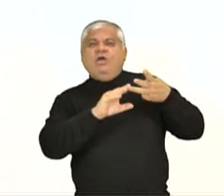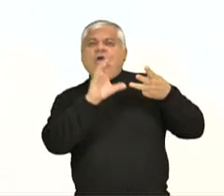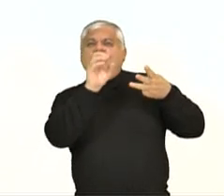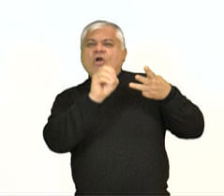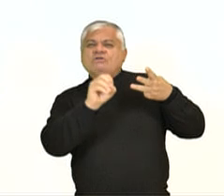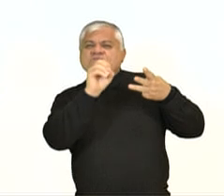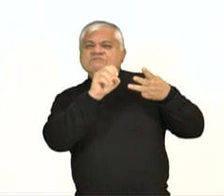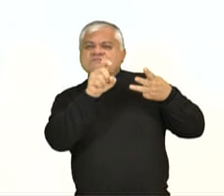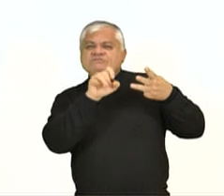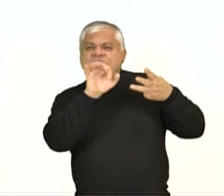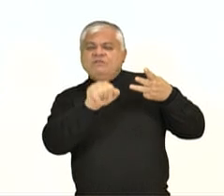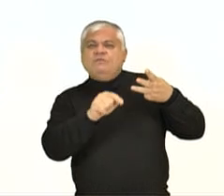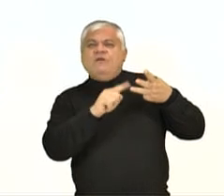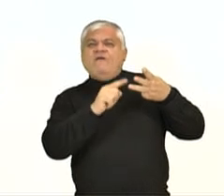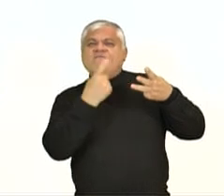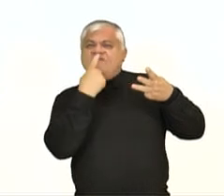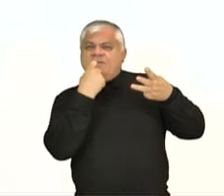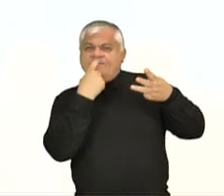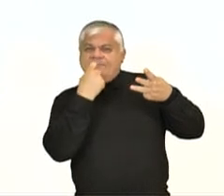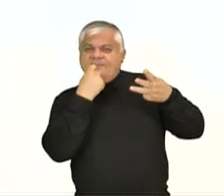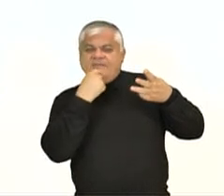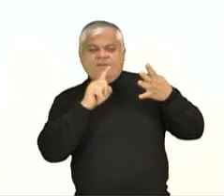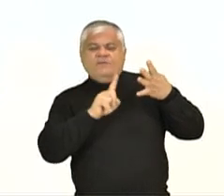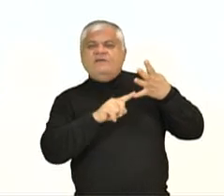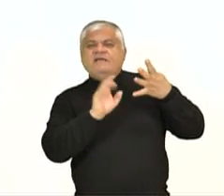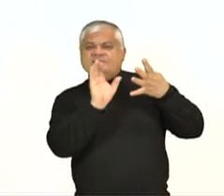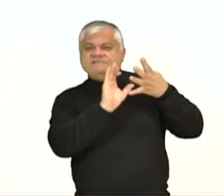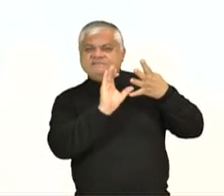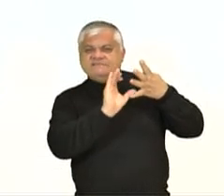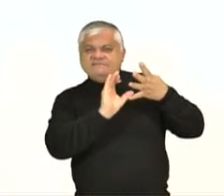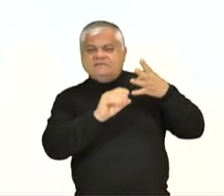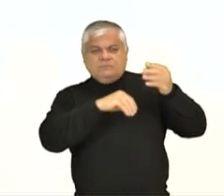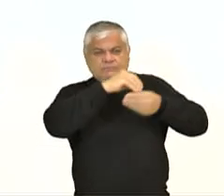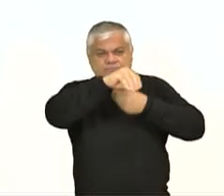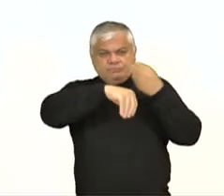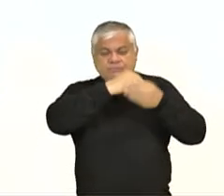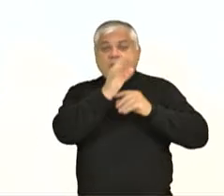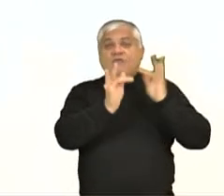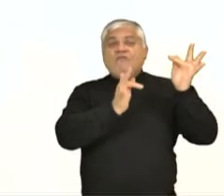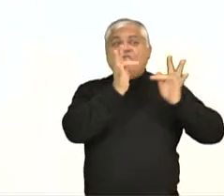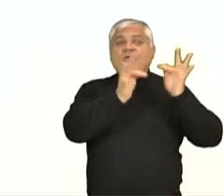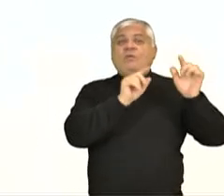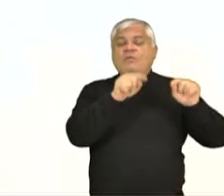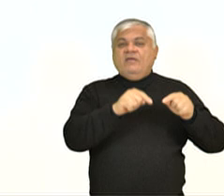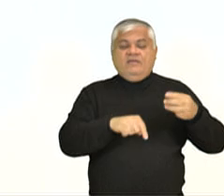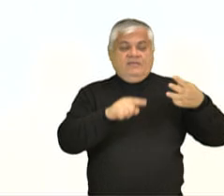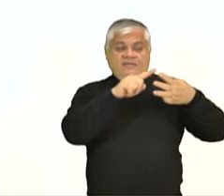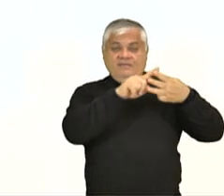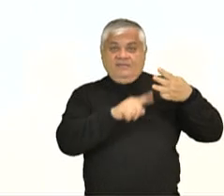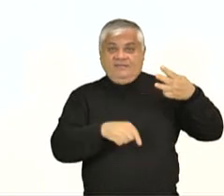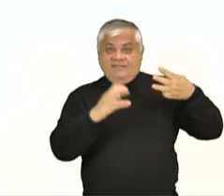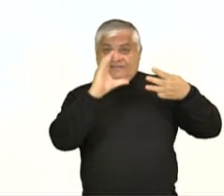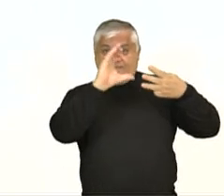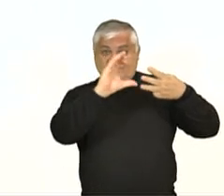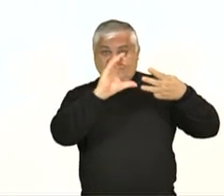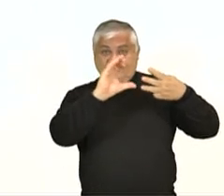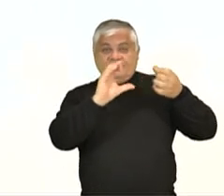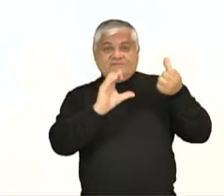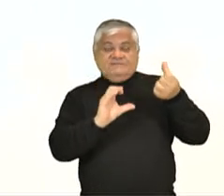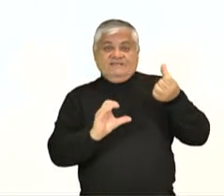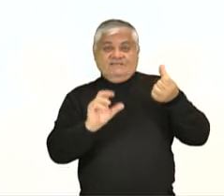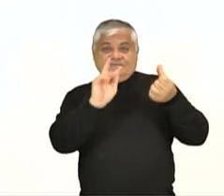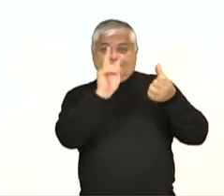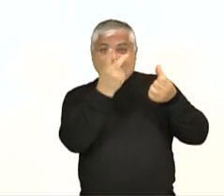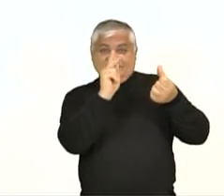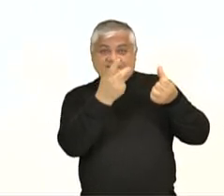as vermelhas, e aqui temos outra bolinha cinza. A fórmula molecular, 3 carbonos, 6 hidrogênios,